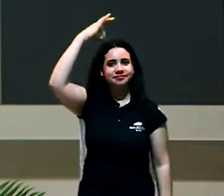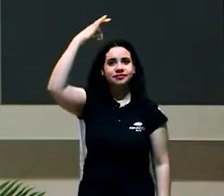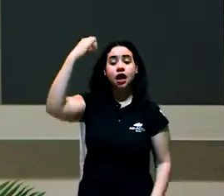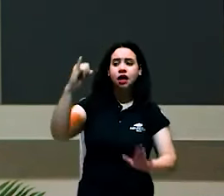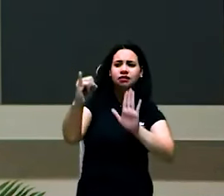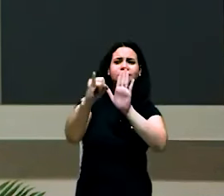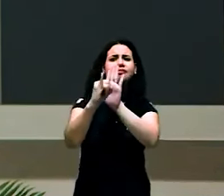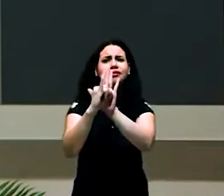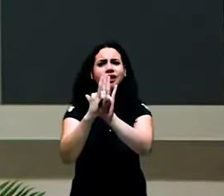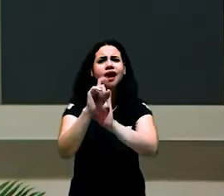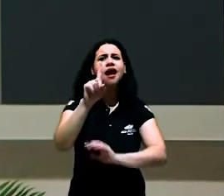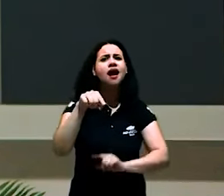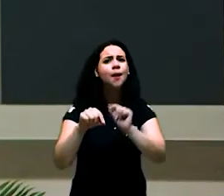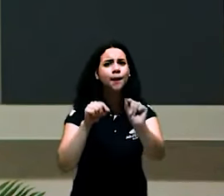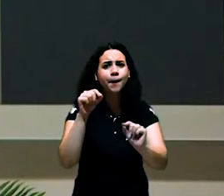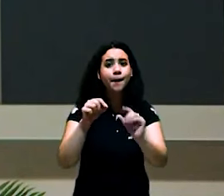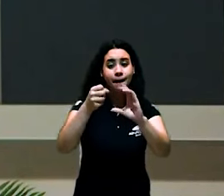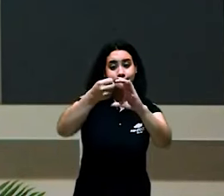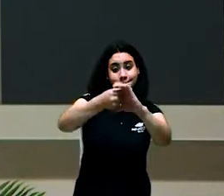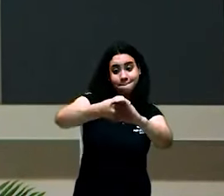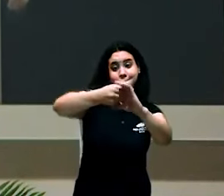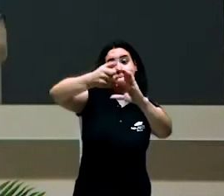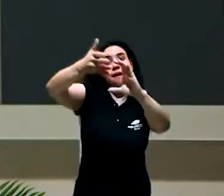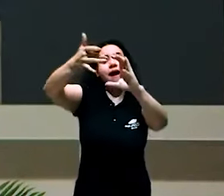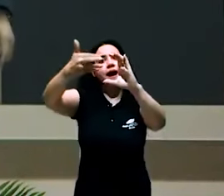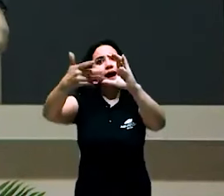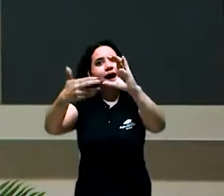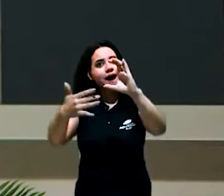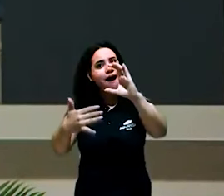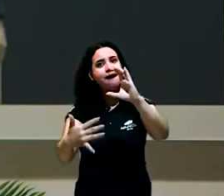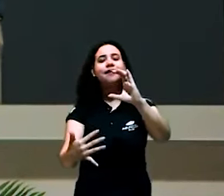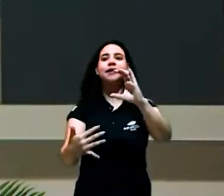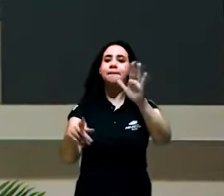a qualidade que o identificam.